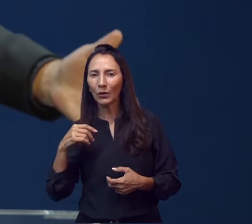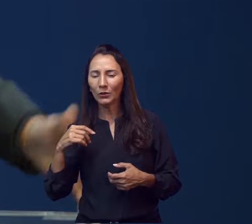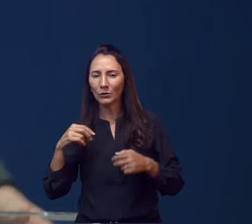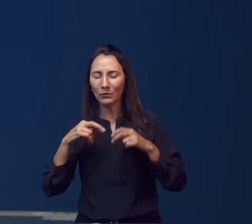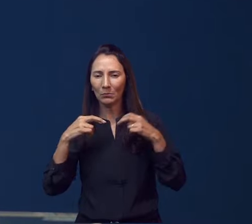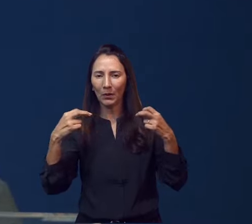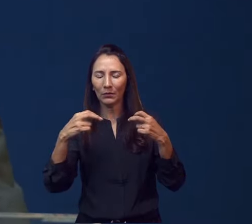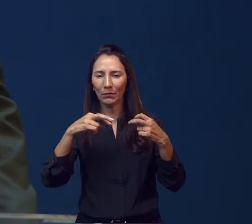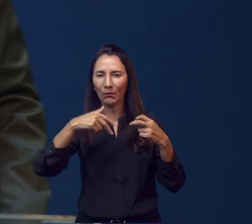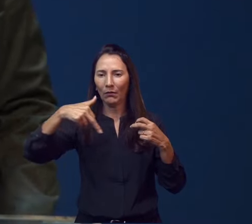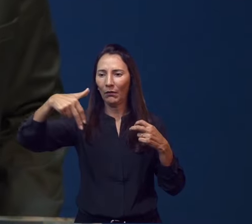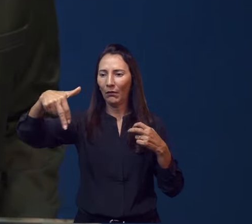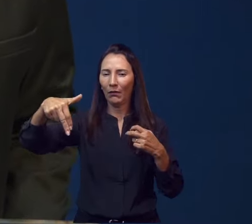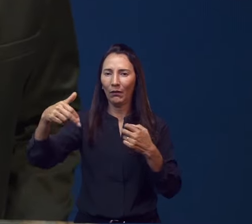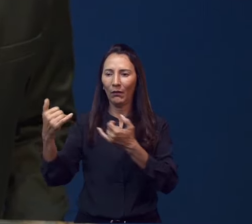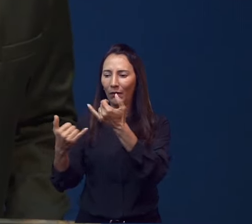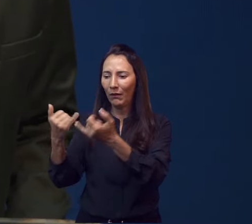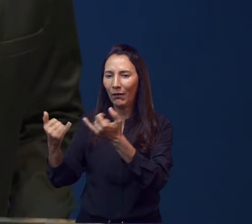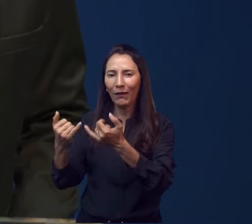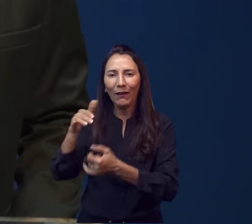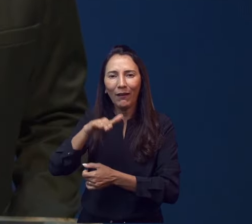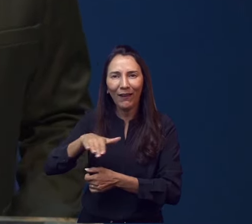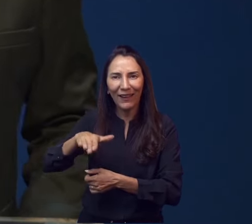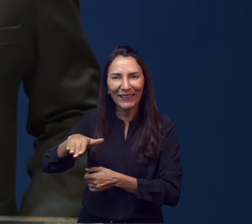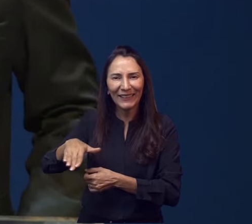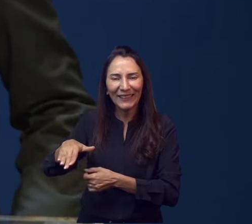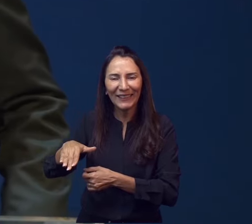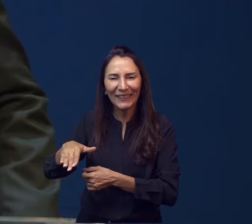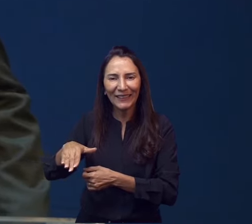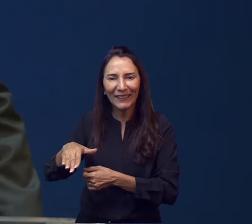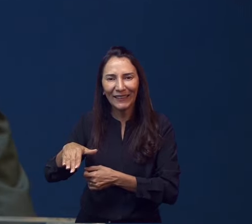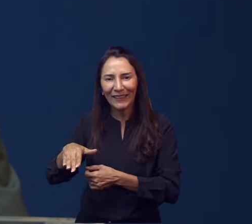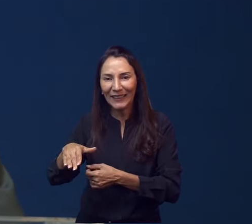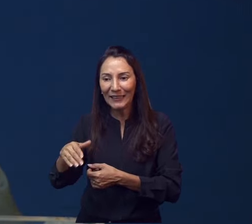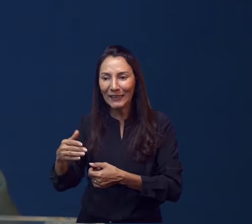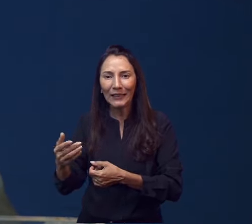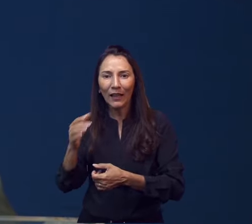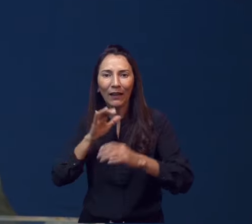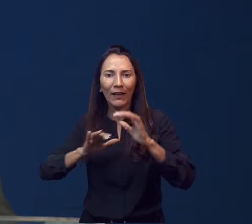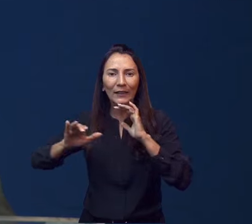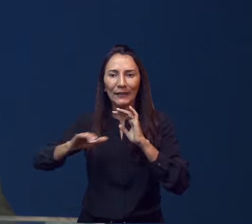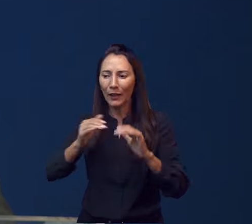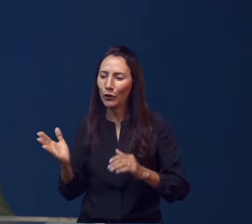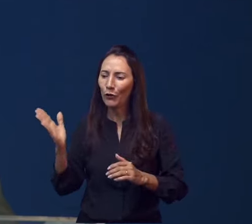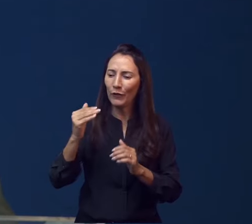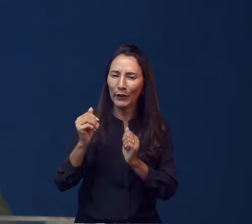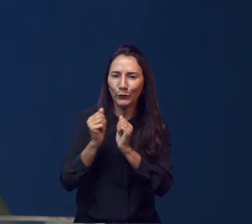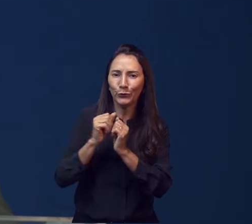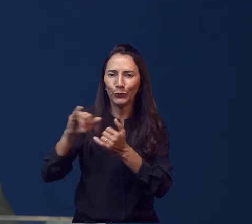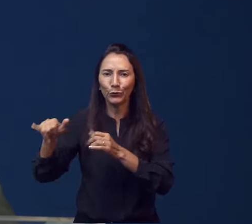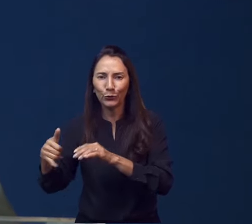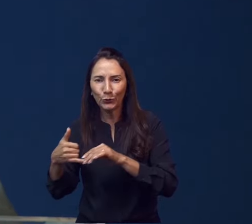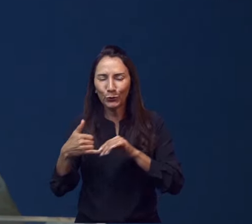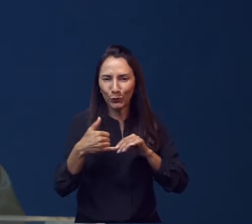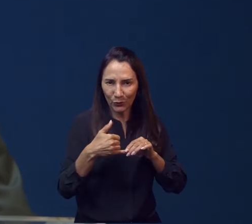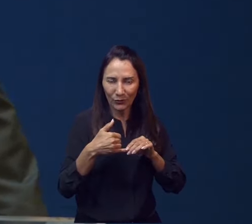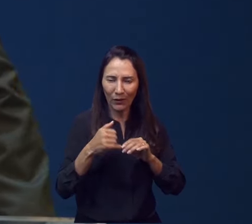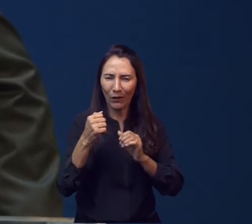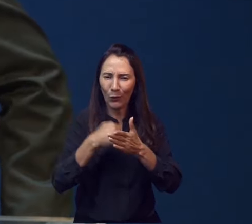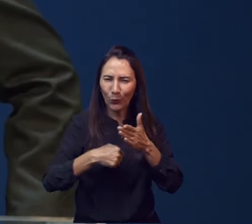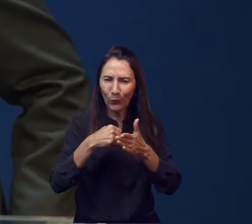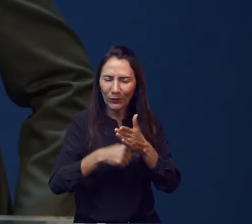do lado brincando com uma criança e cantando Vem com Josué Lutar em Jericó na mesa do restaurante